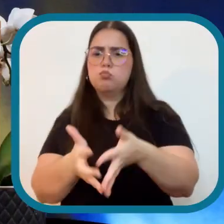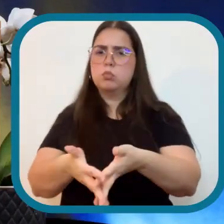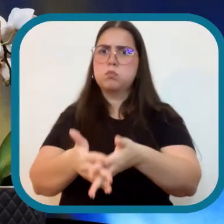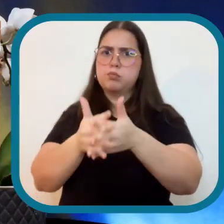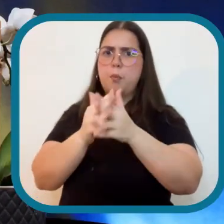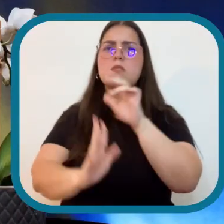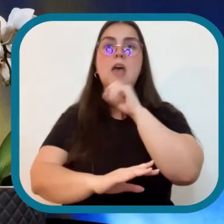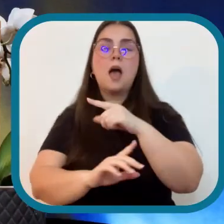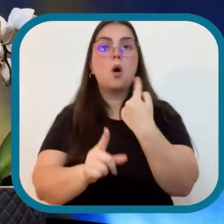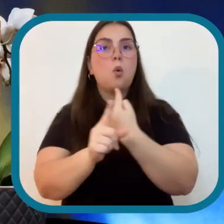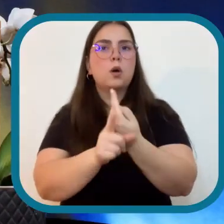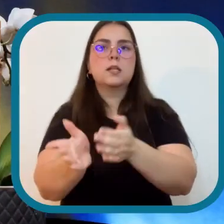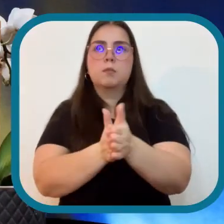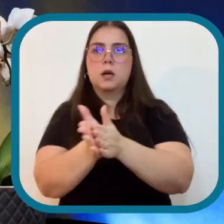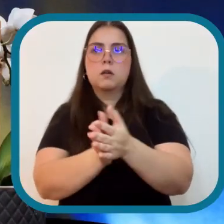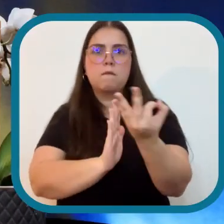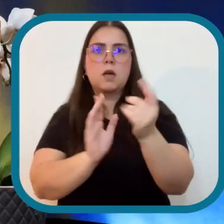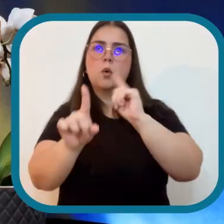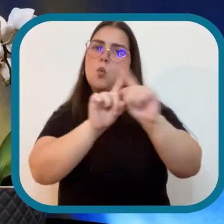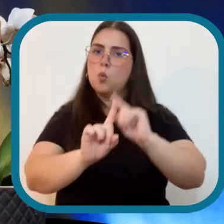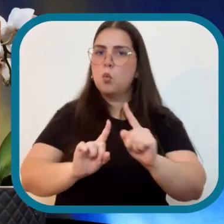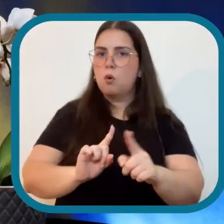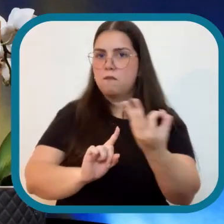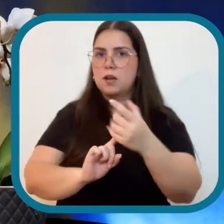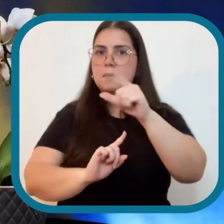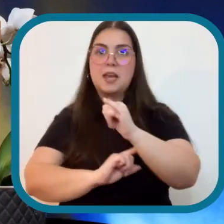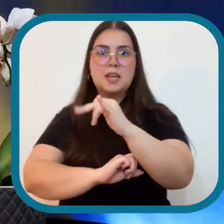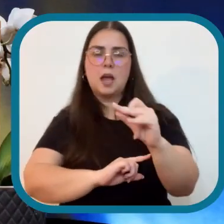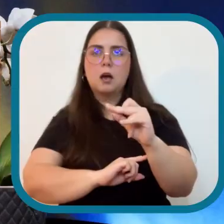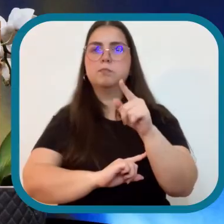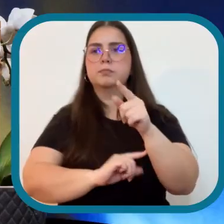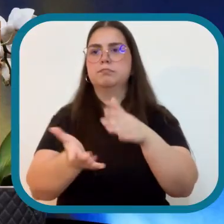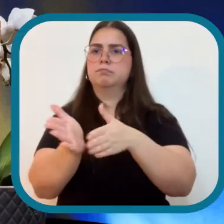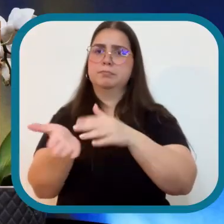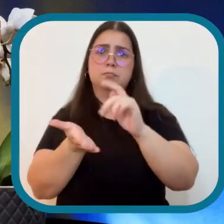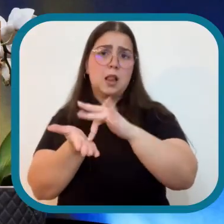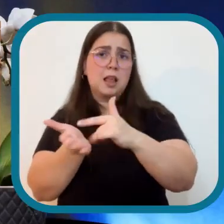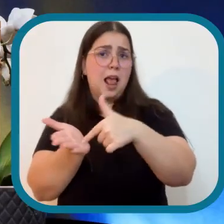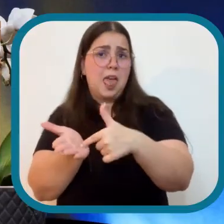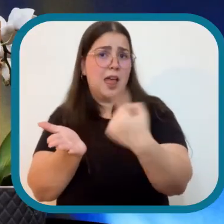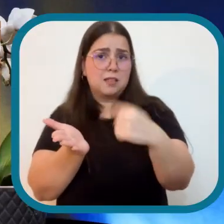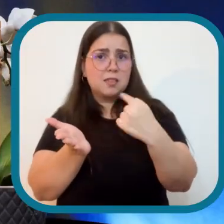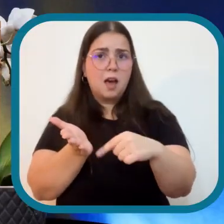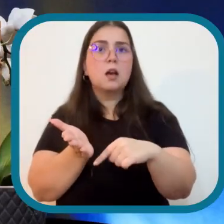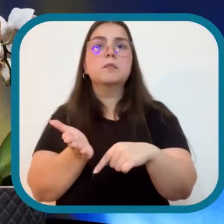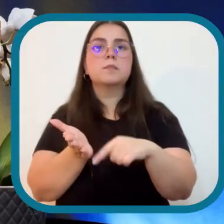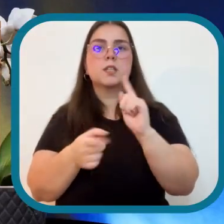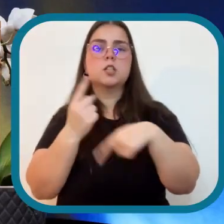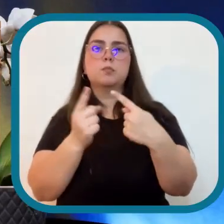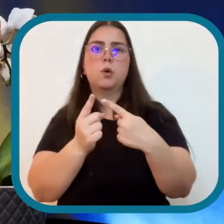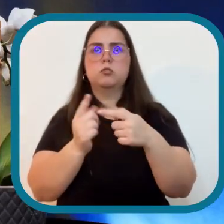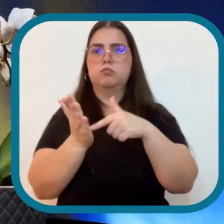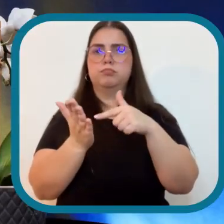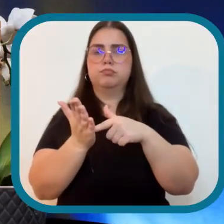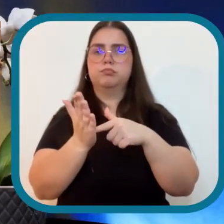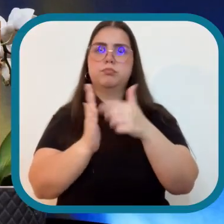coisas. Portanto, depois todas as ferramentas utilizadas foram muito diversas, e o livro é todo ele um exemplo do uso dessas ferramentas, está listado depois no final